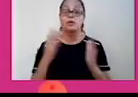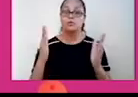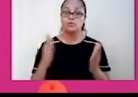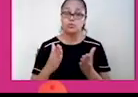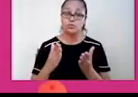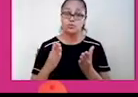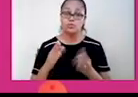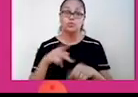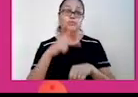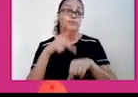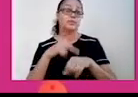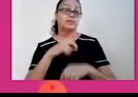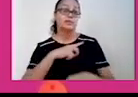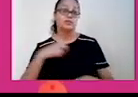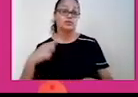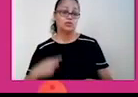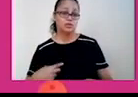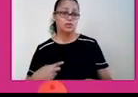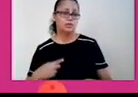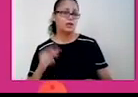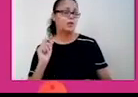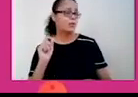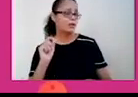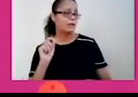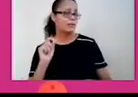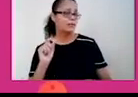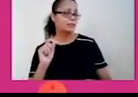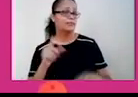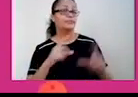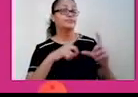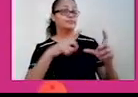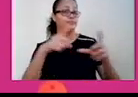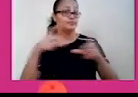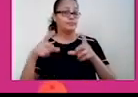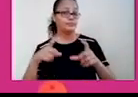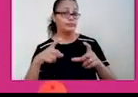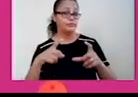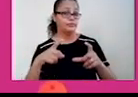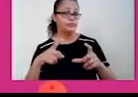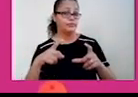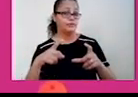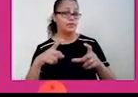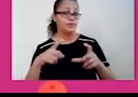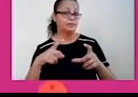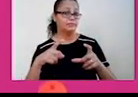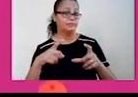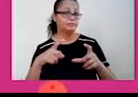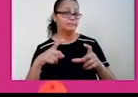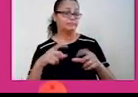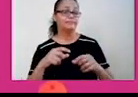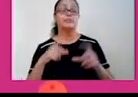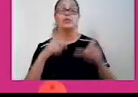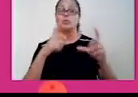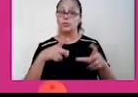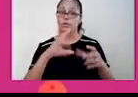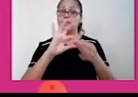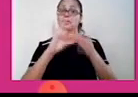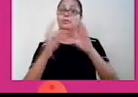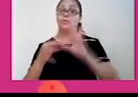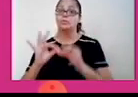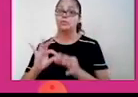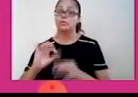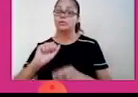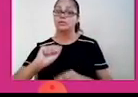falar sobre a China. O que é que nós vamos falar sobre a China na aula de hoje? Vamos falar sobre a posição geográfica, ou seja, onde que ela está localizada no continente